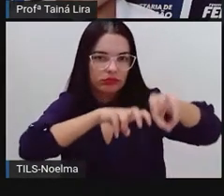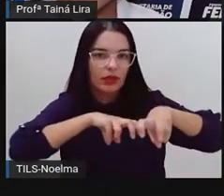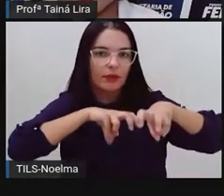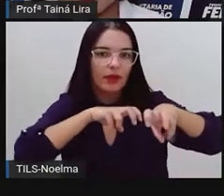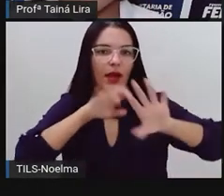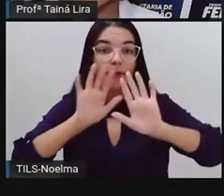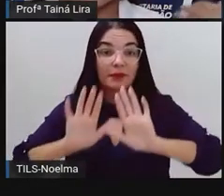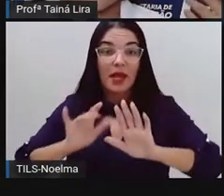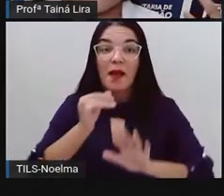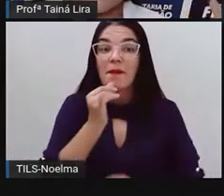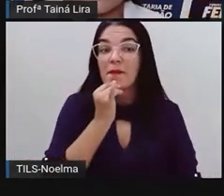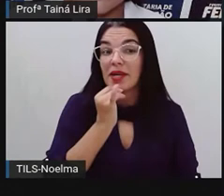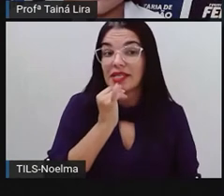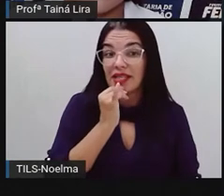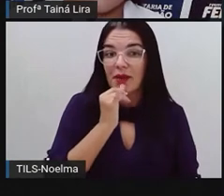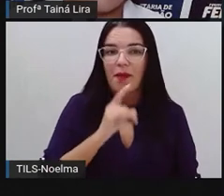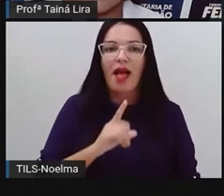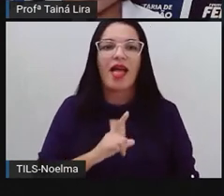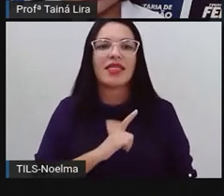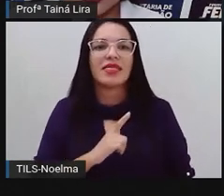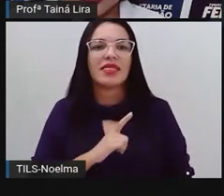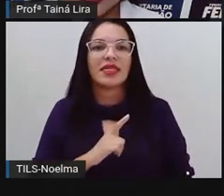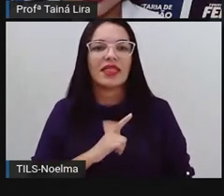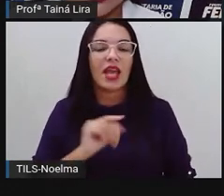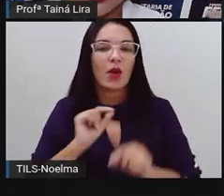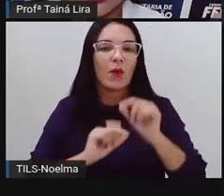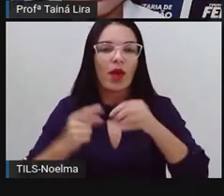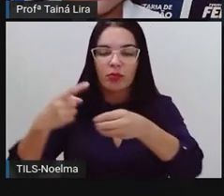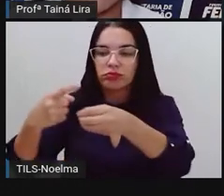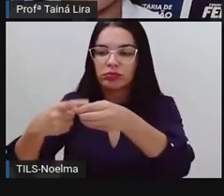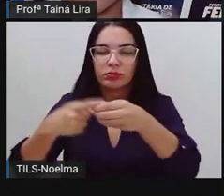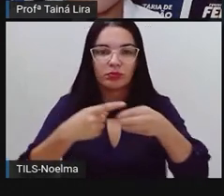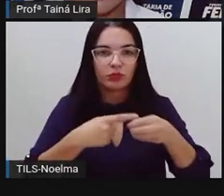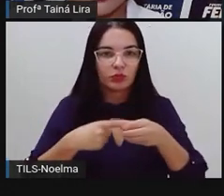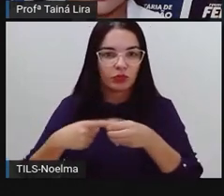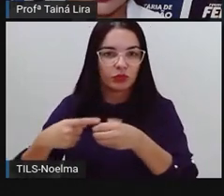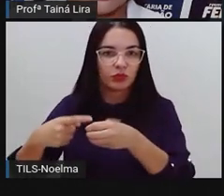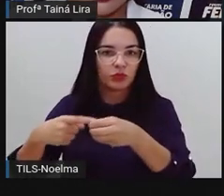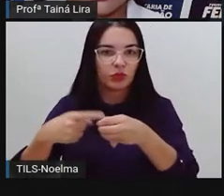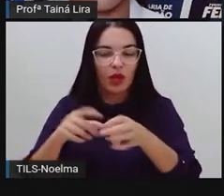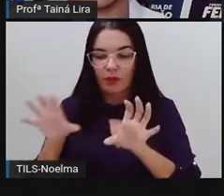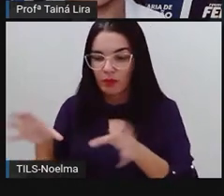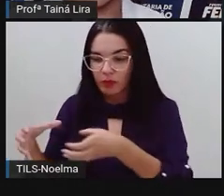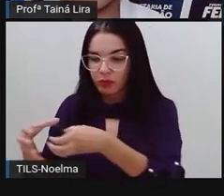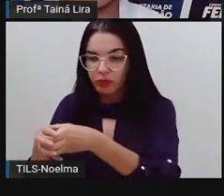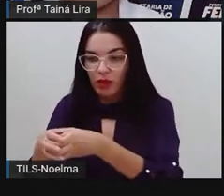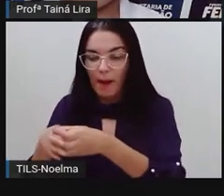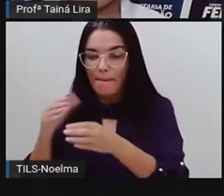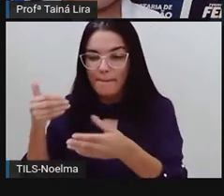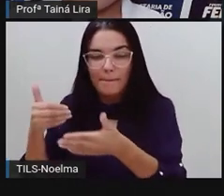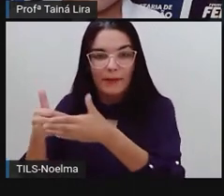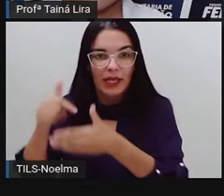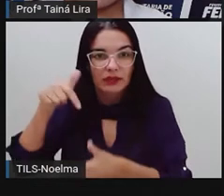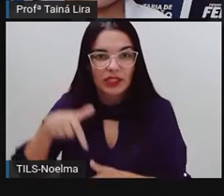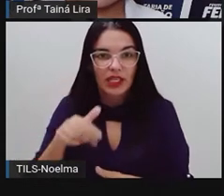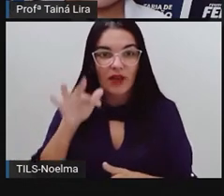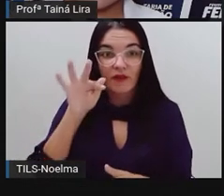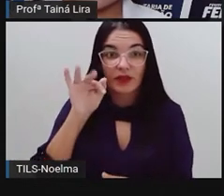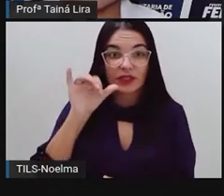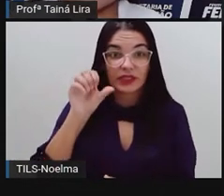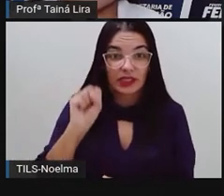nós temos aí nos distritos né que fazem parte aqui de Feira de Santana